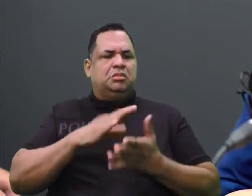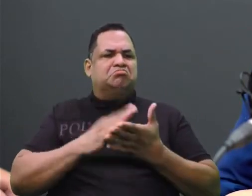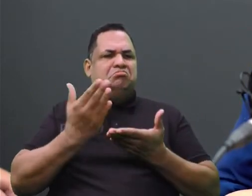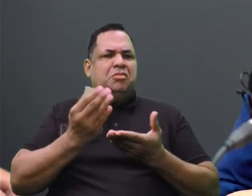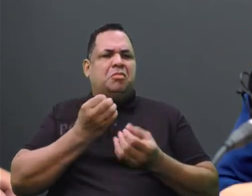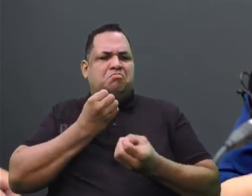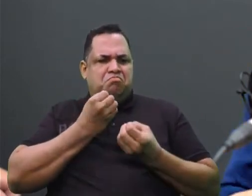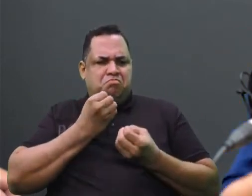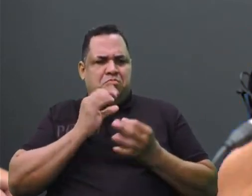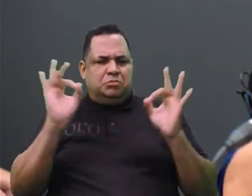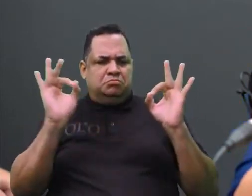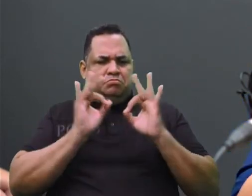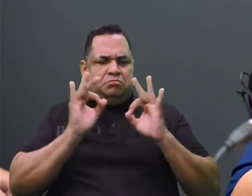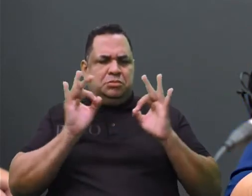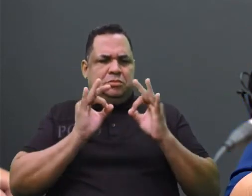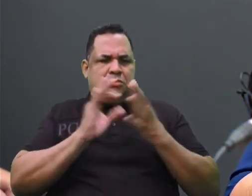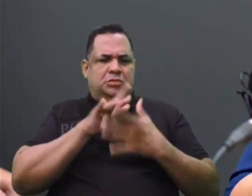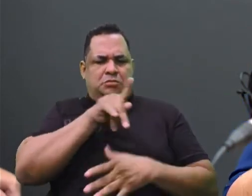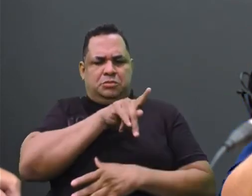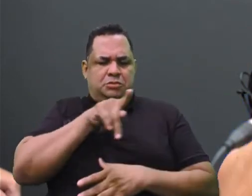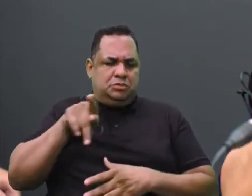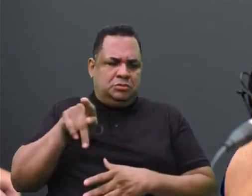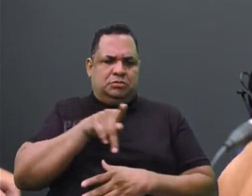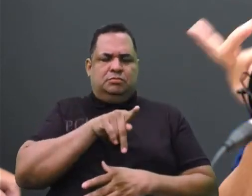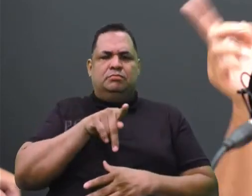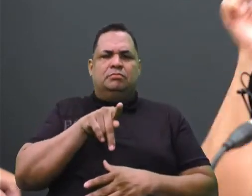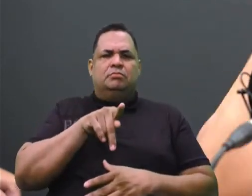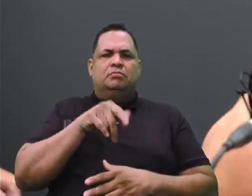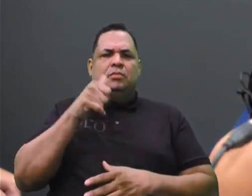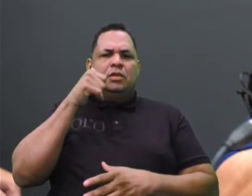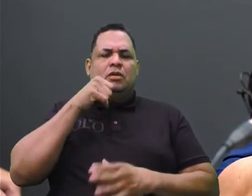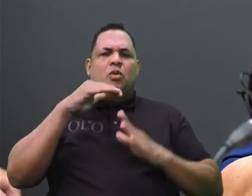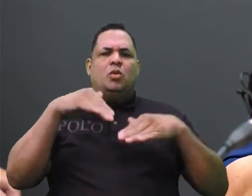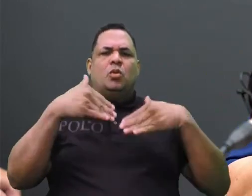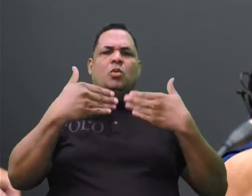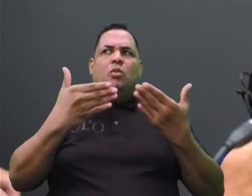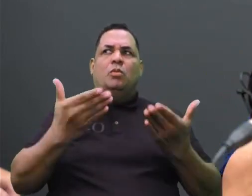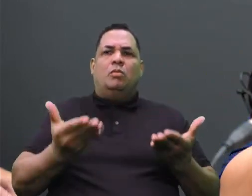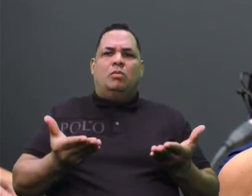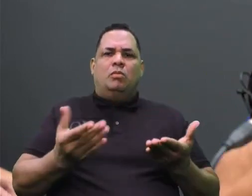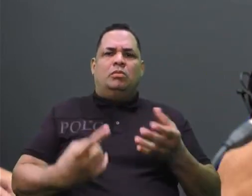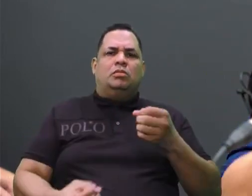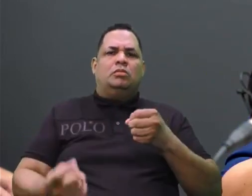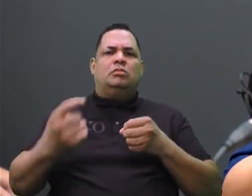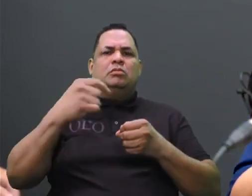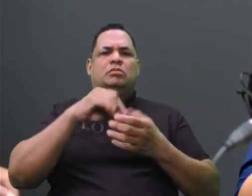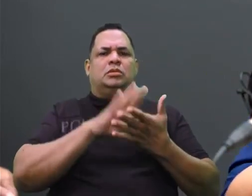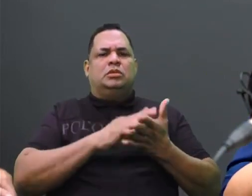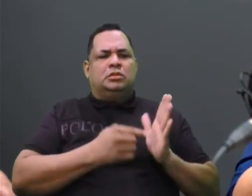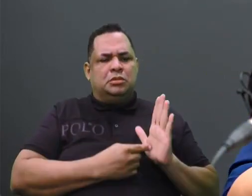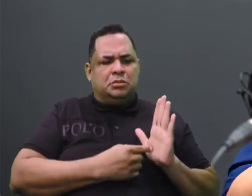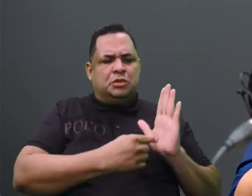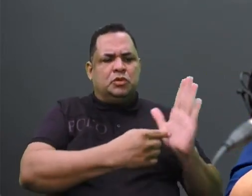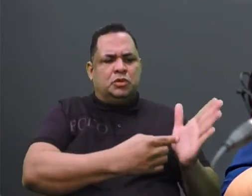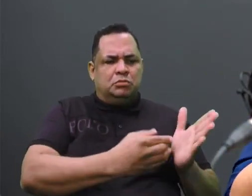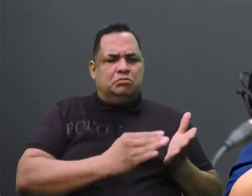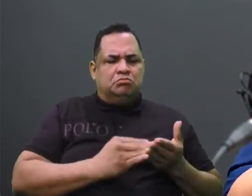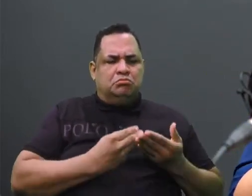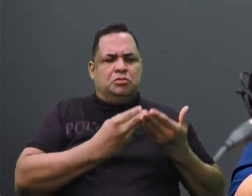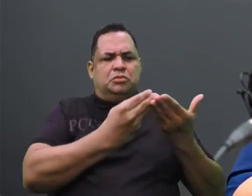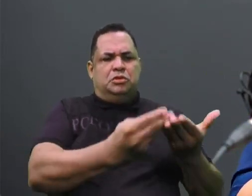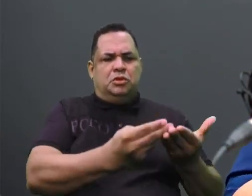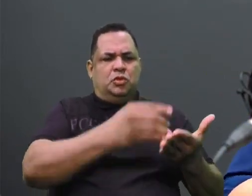professora, que eu havia sido uma excelente professora. Quando eu retornei, que desci os documentos, que era tudo muito ali,